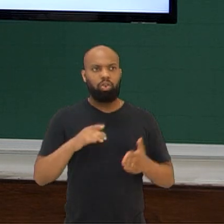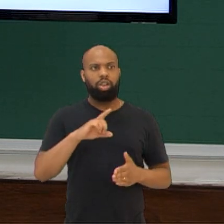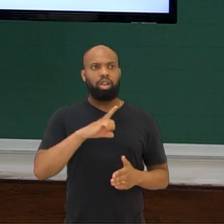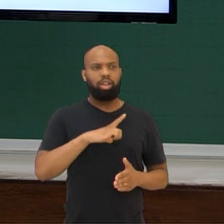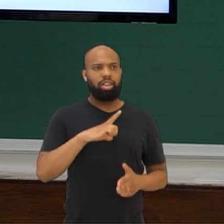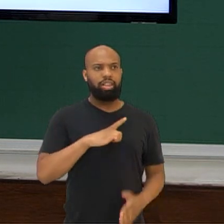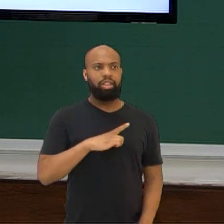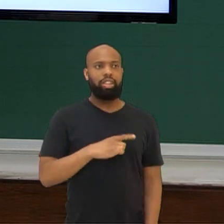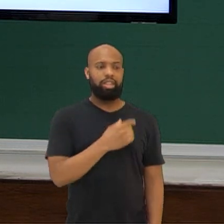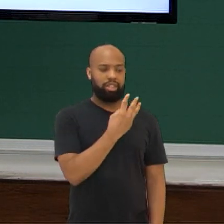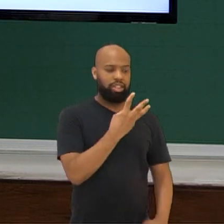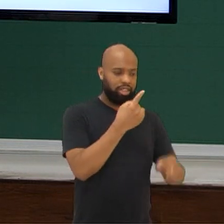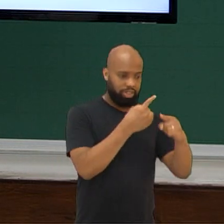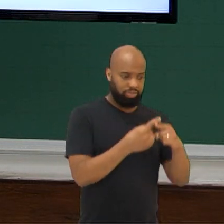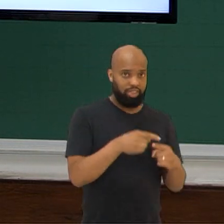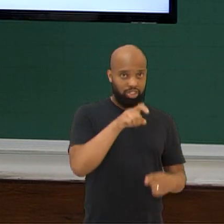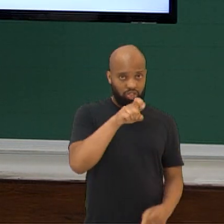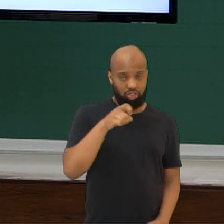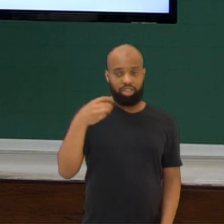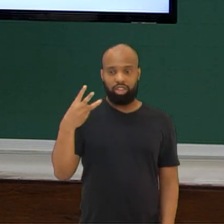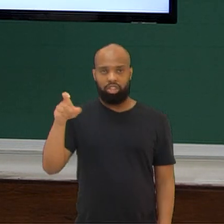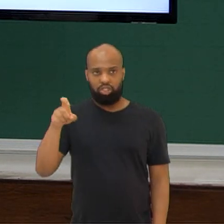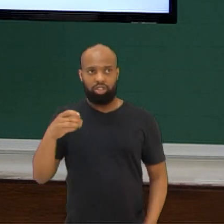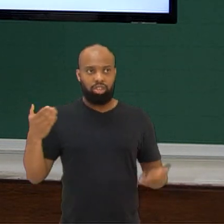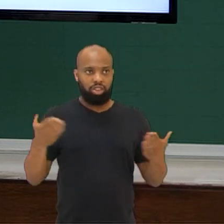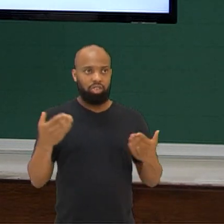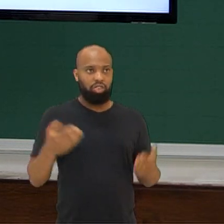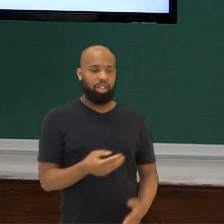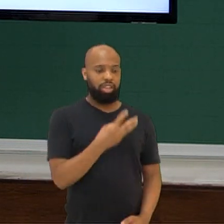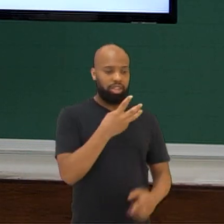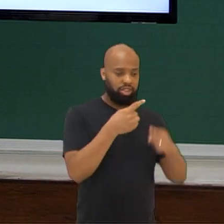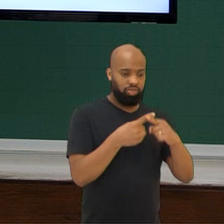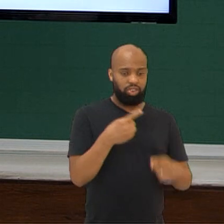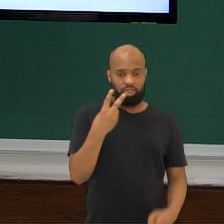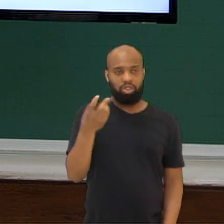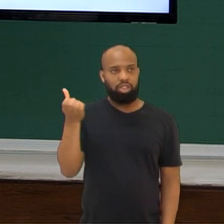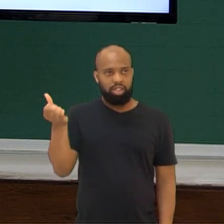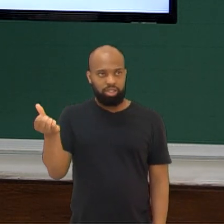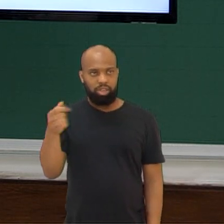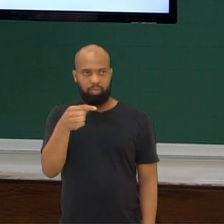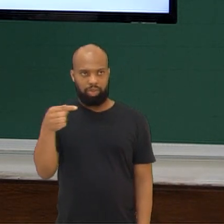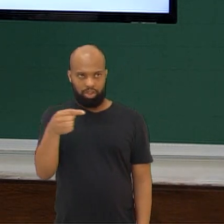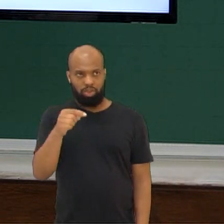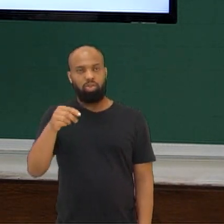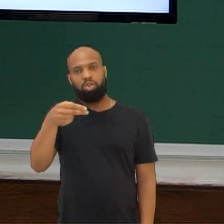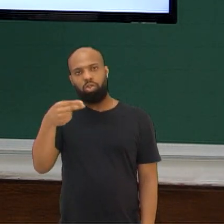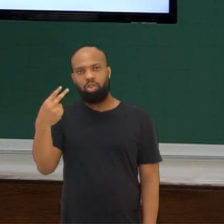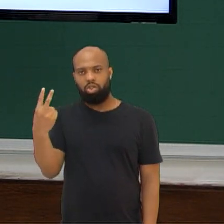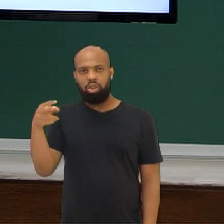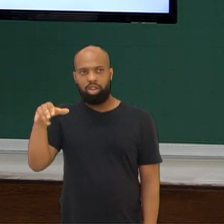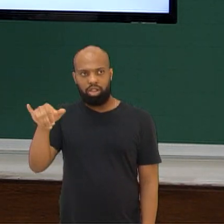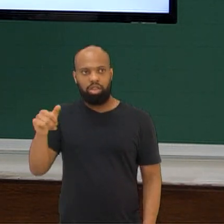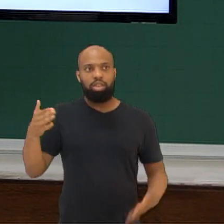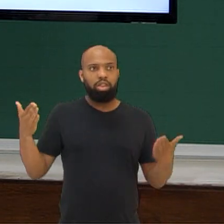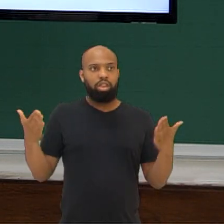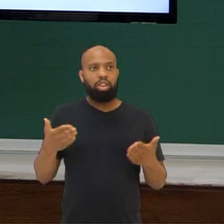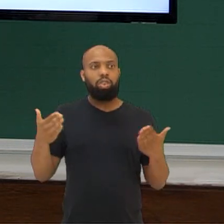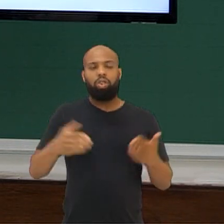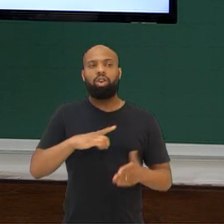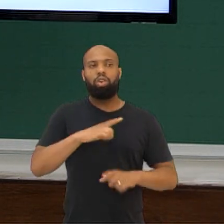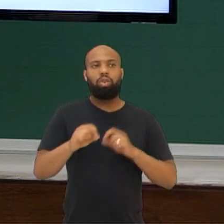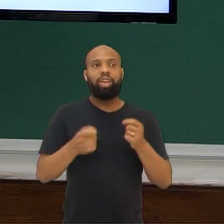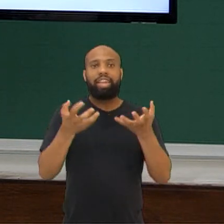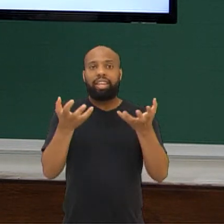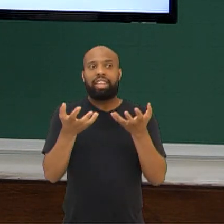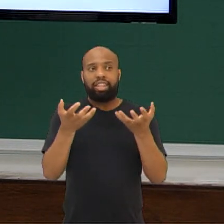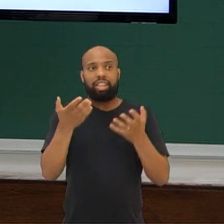x, 3x. 3 vezes 2, 6, sinal negativo, menos 6 igual a 2y. Bom, jogo a minha incógnita para